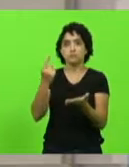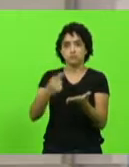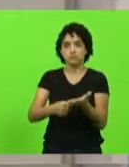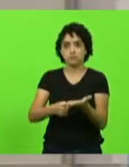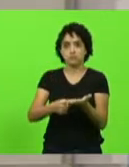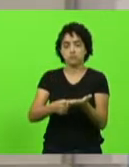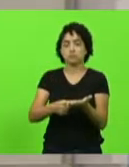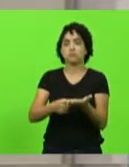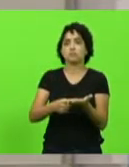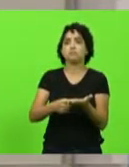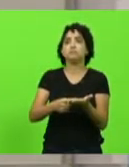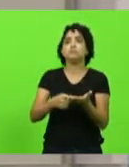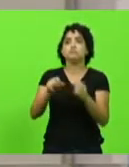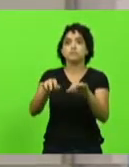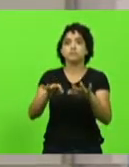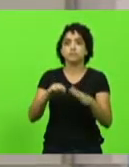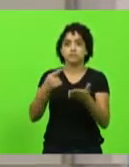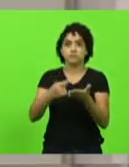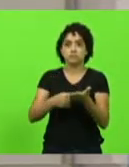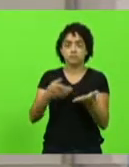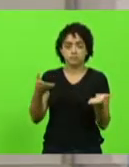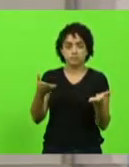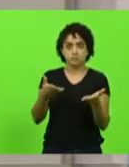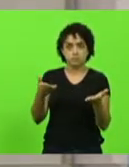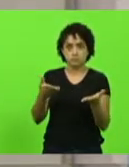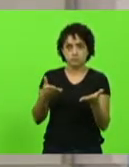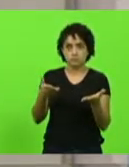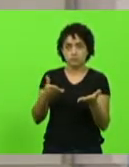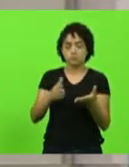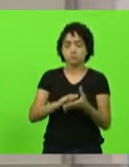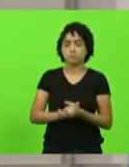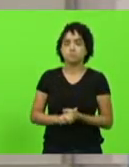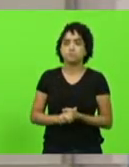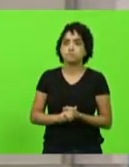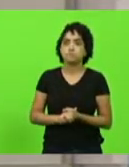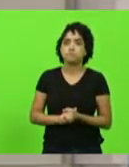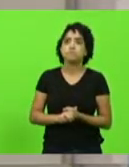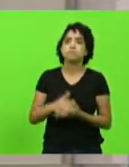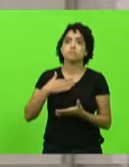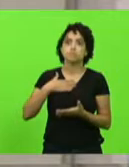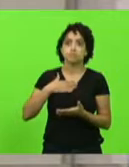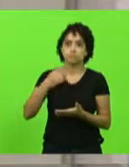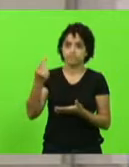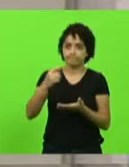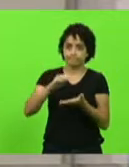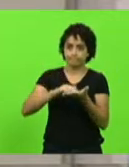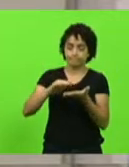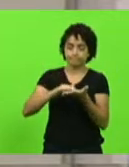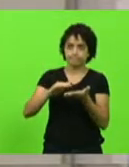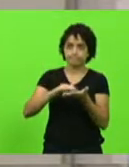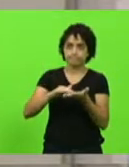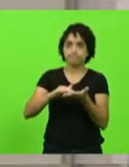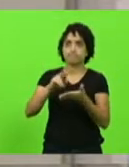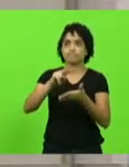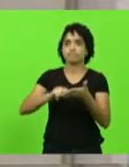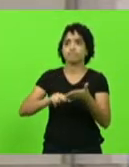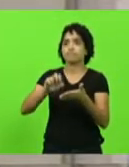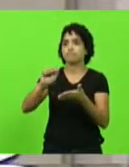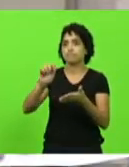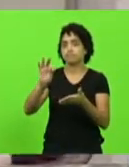outra ordinária para o dia 10 de março, no horário regimental. Para constar, eu, primeiro secretário, lavrei a presente